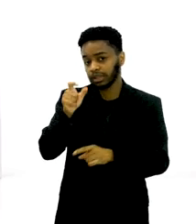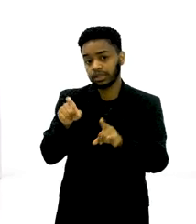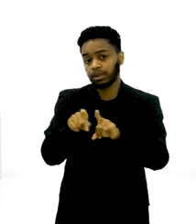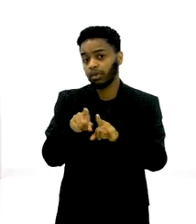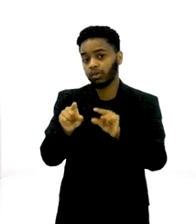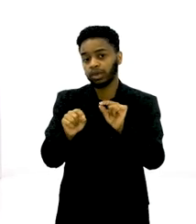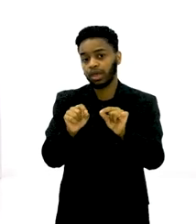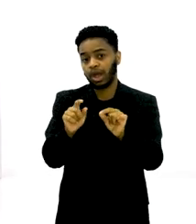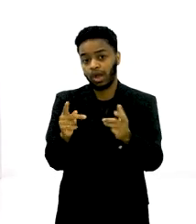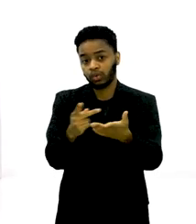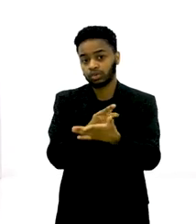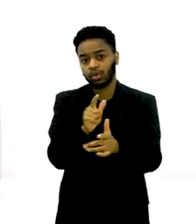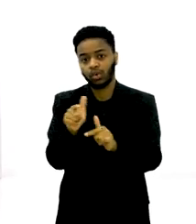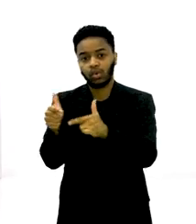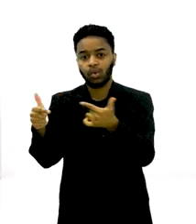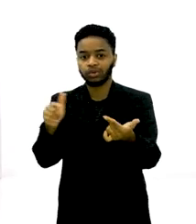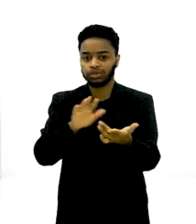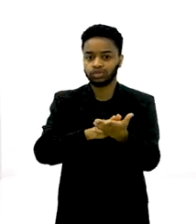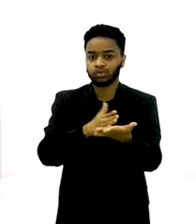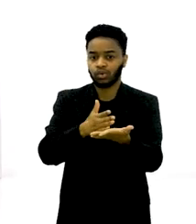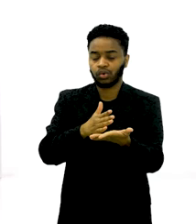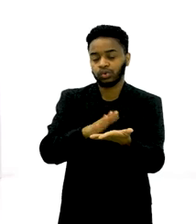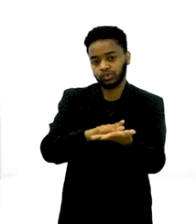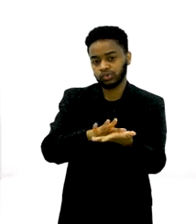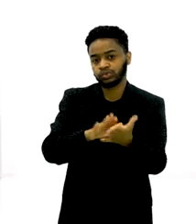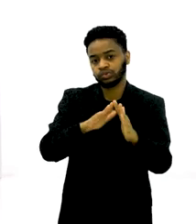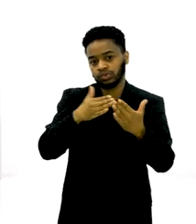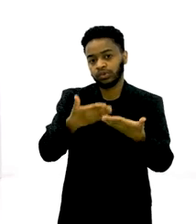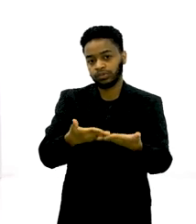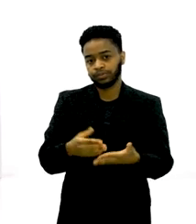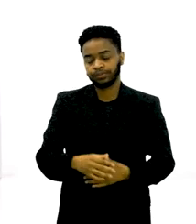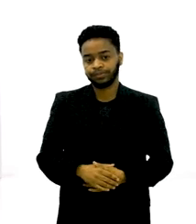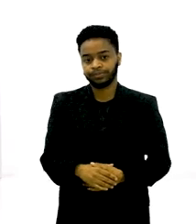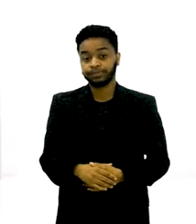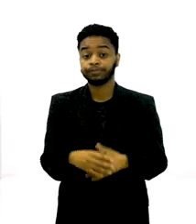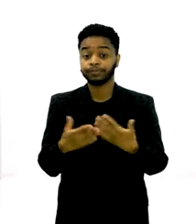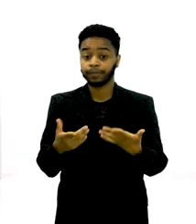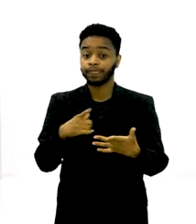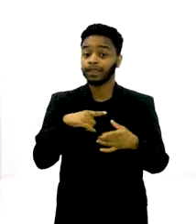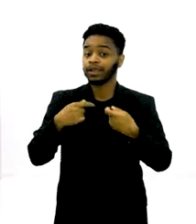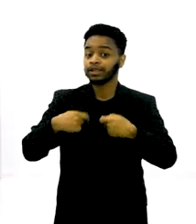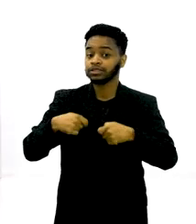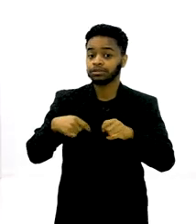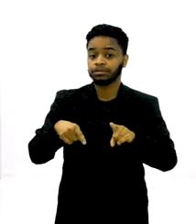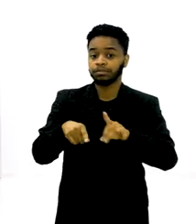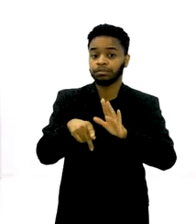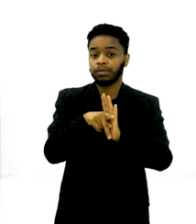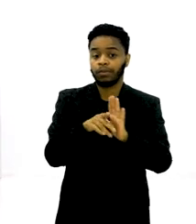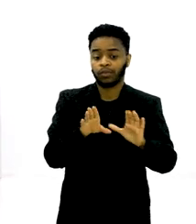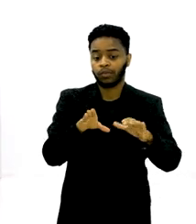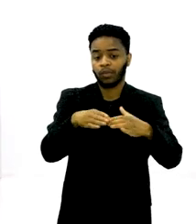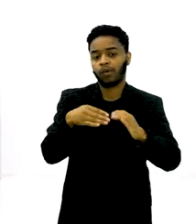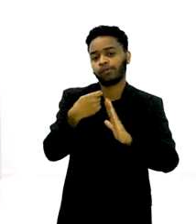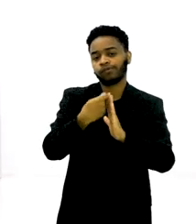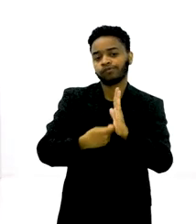também estava acontecendo nas outras escolas uhum bom e aí vem a demanda dos sambistas ai não sei você